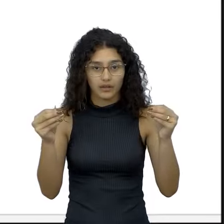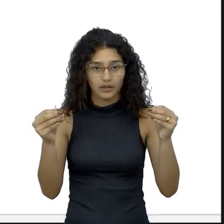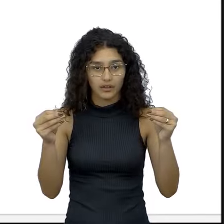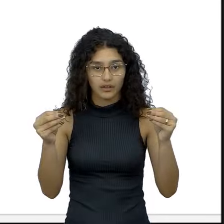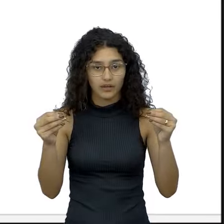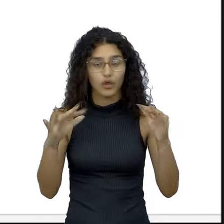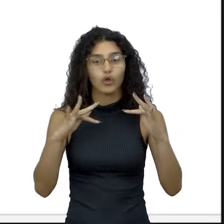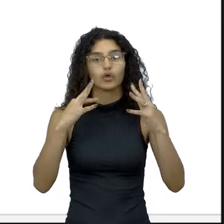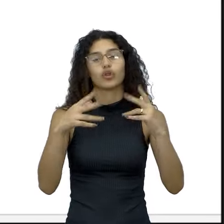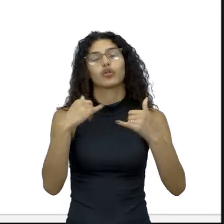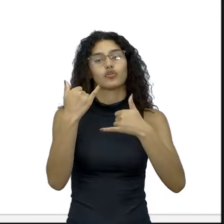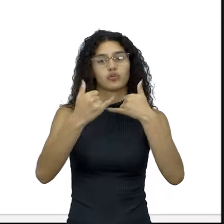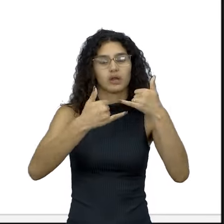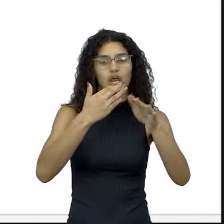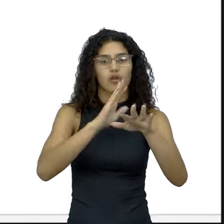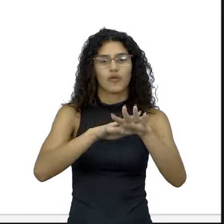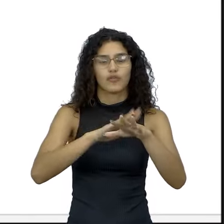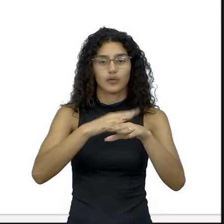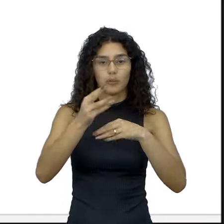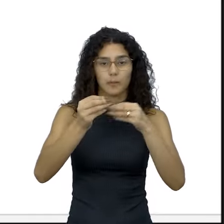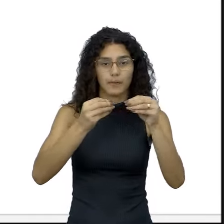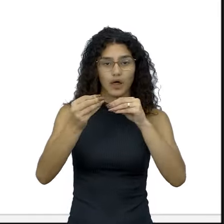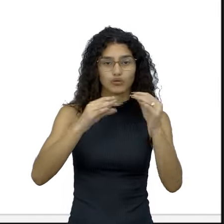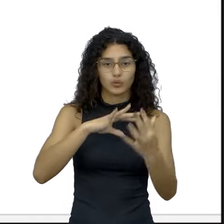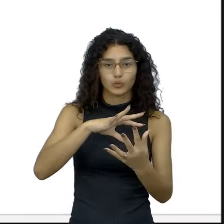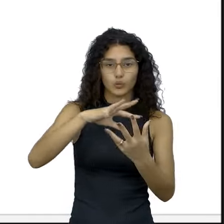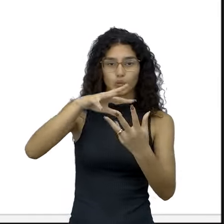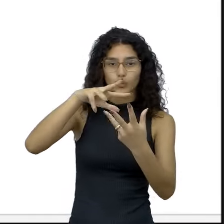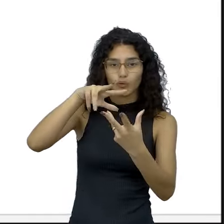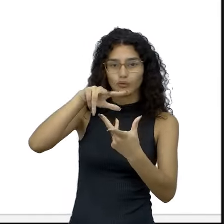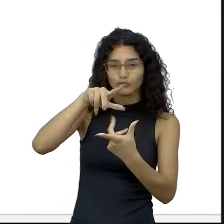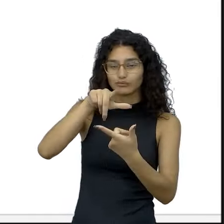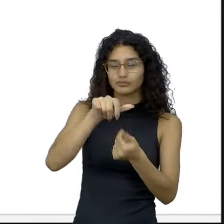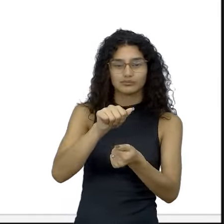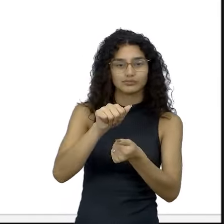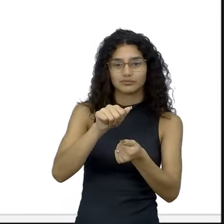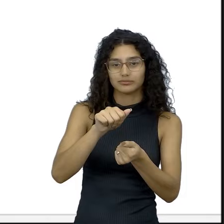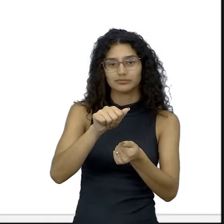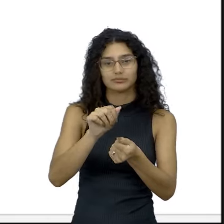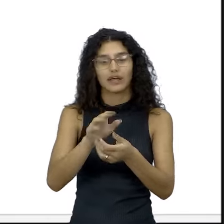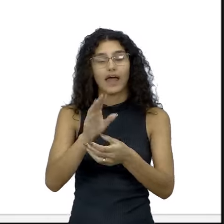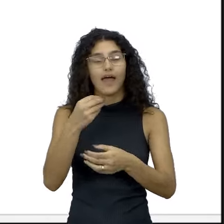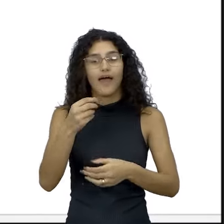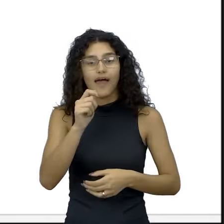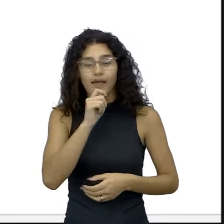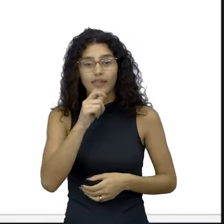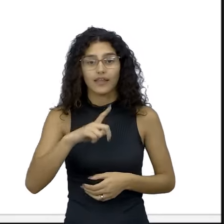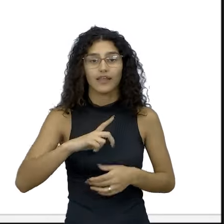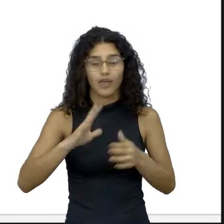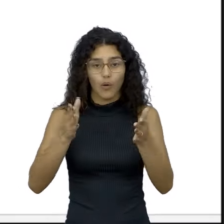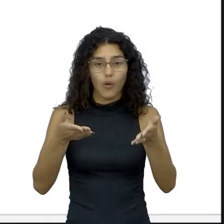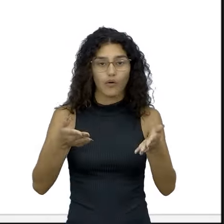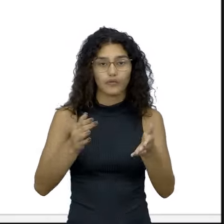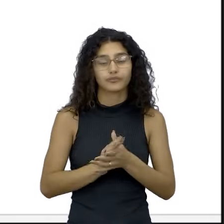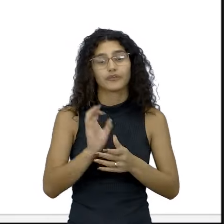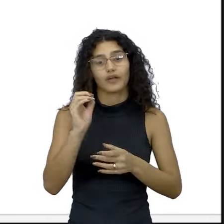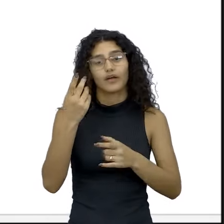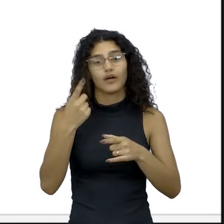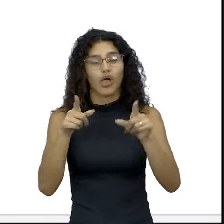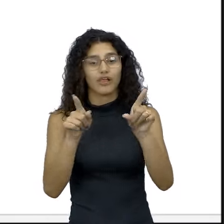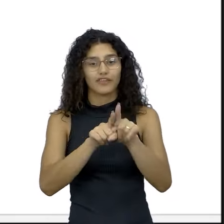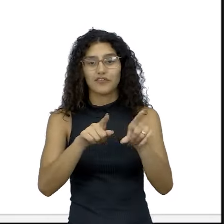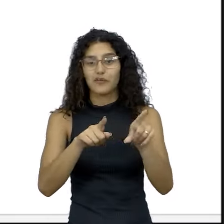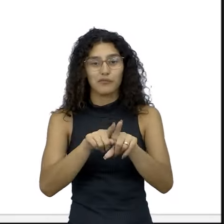todos os brinquedos fabricados com plásticos no mundo ainda estão entre nós. Ou